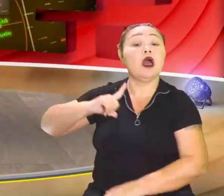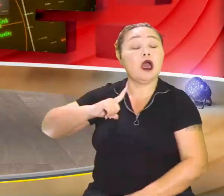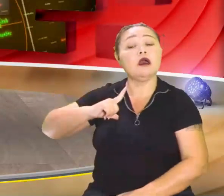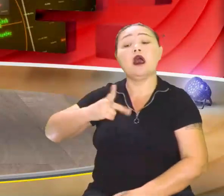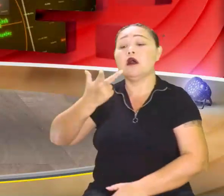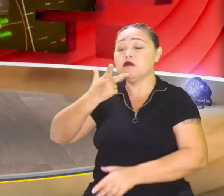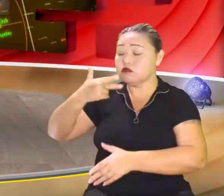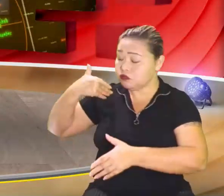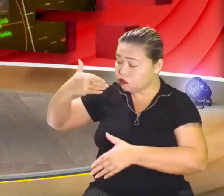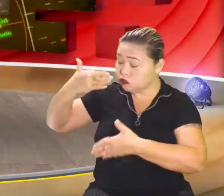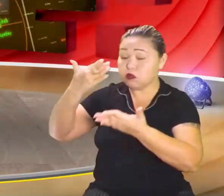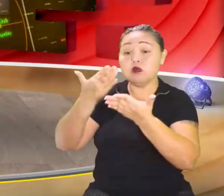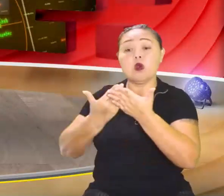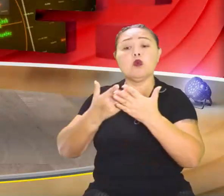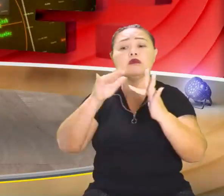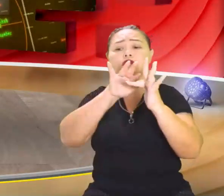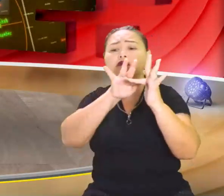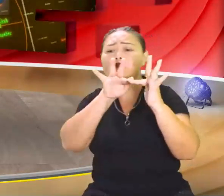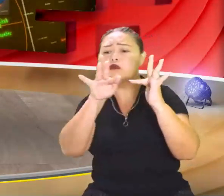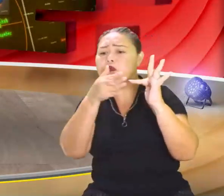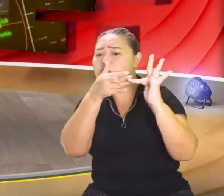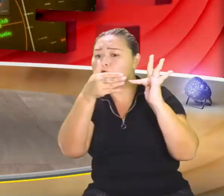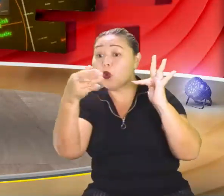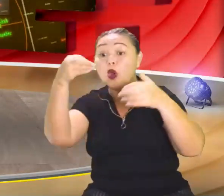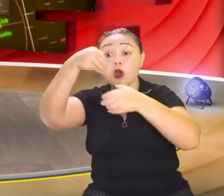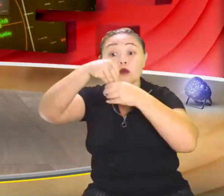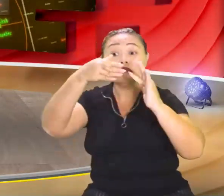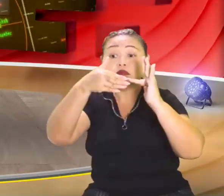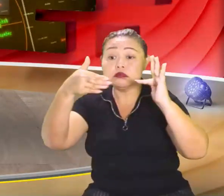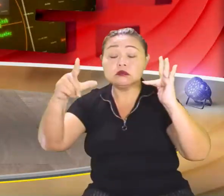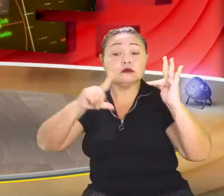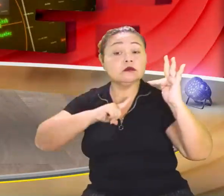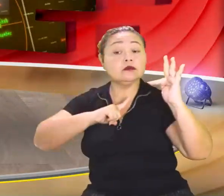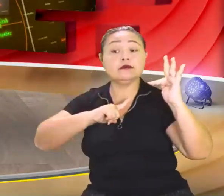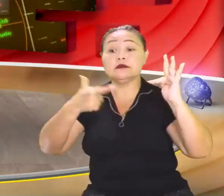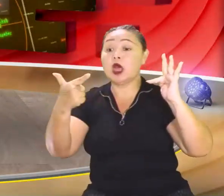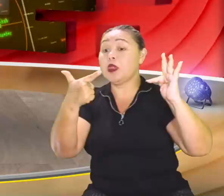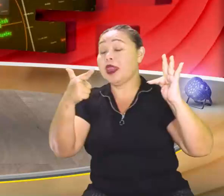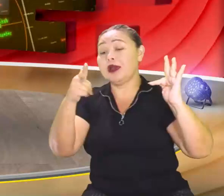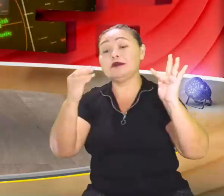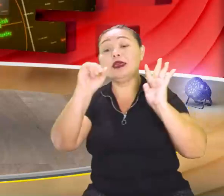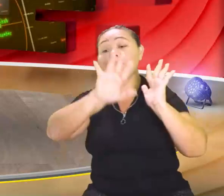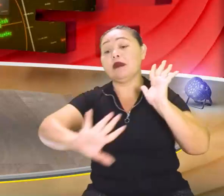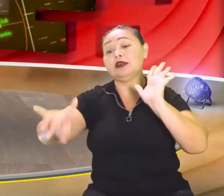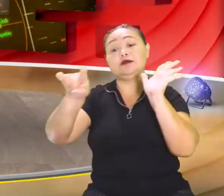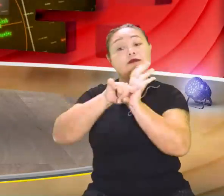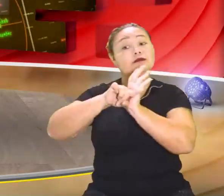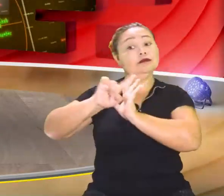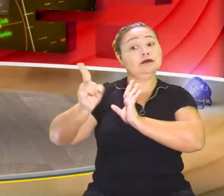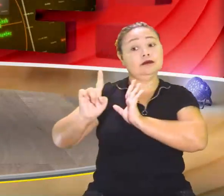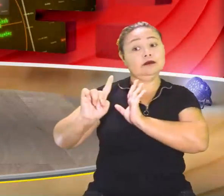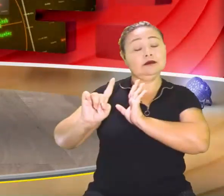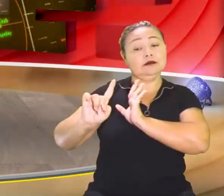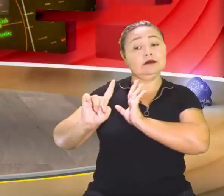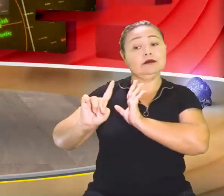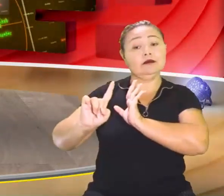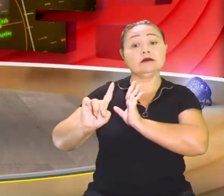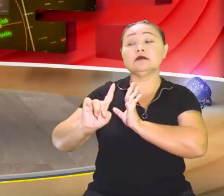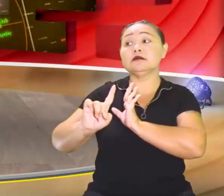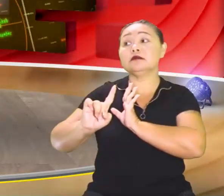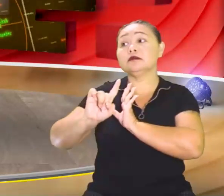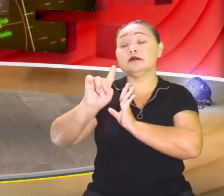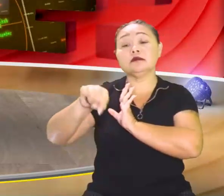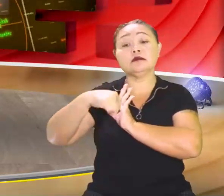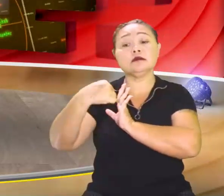falou durante a aula. Se a sua função vier totalmente dentro do módulo, não tem imagem negativa. É como